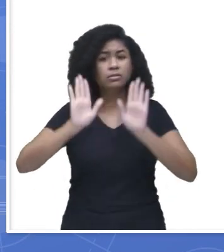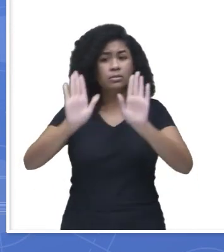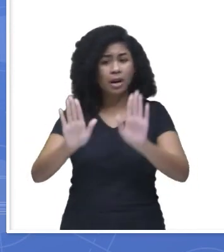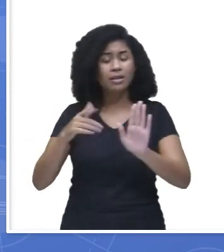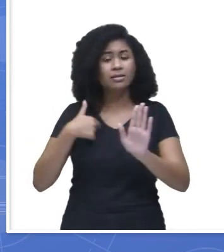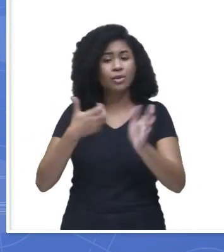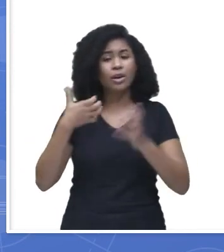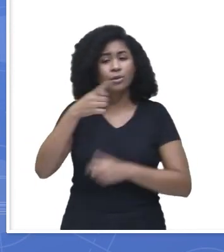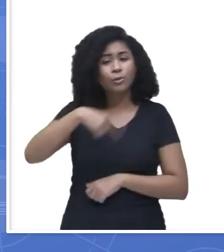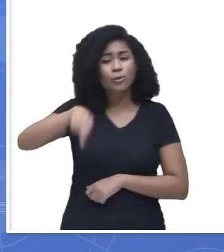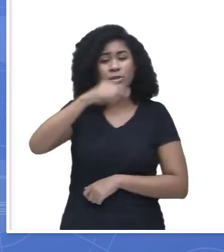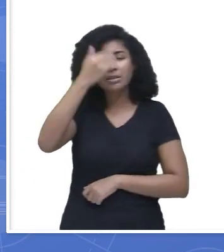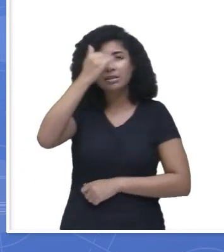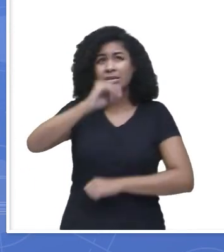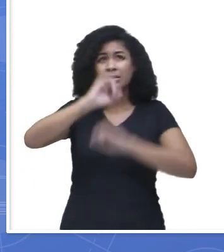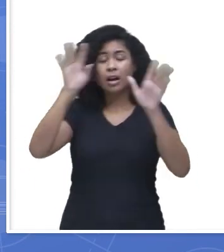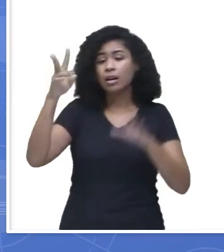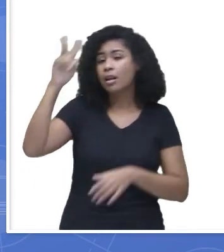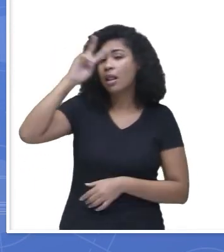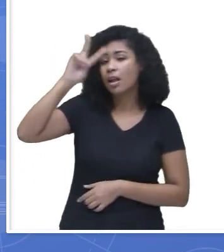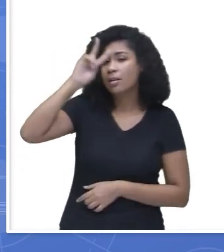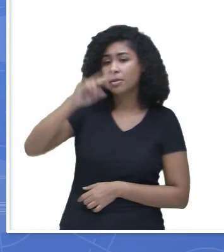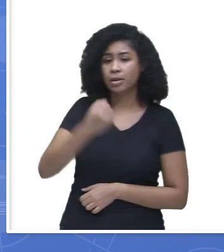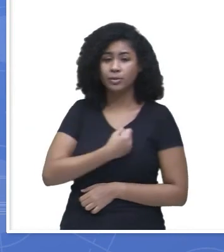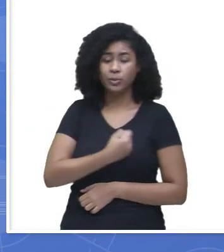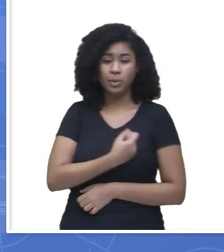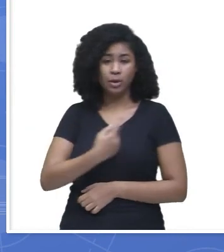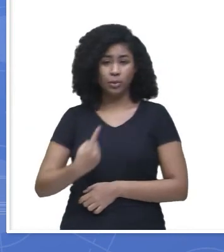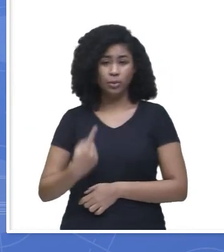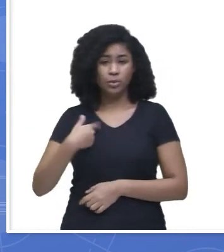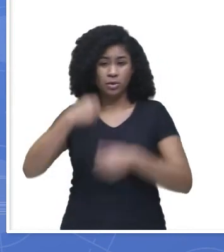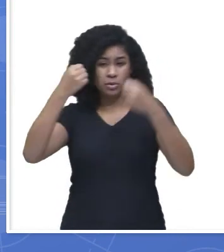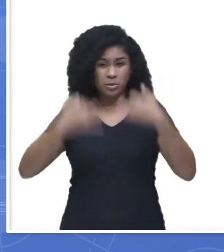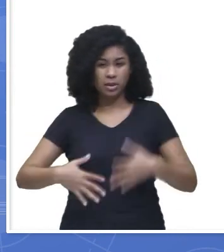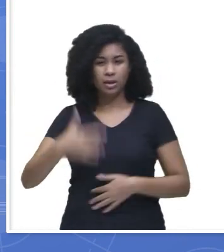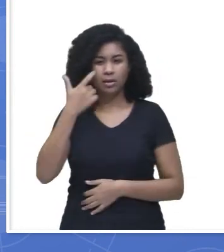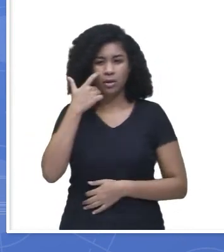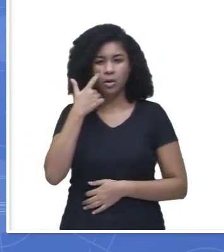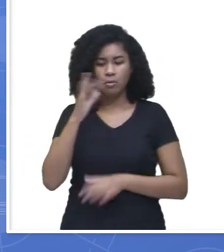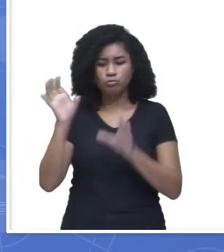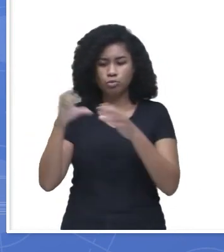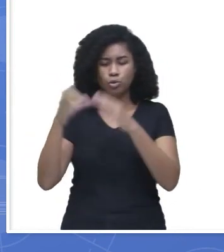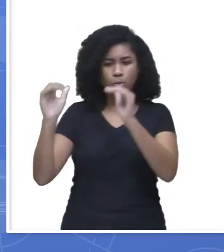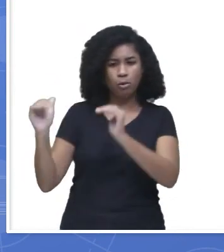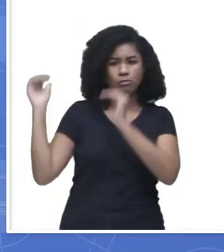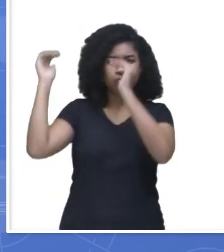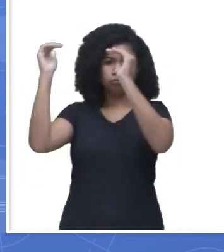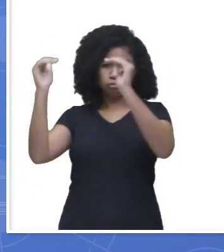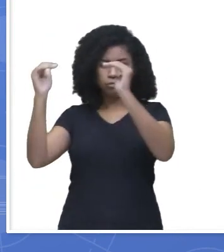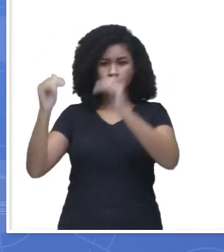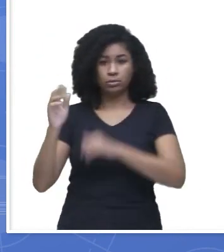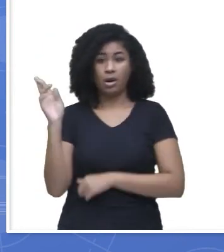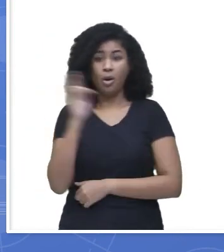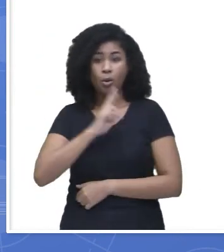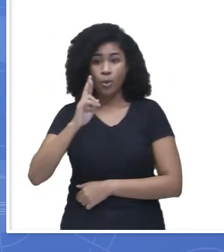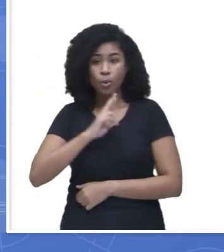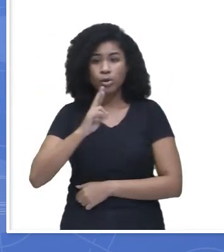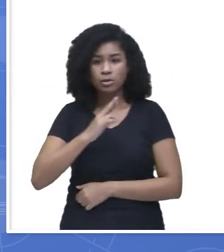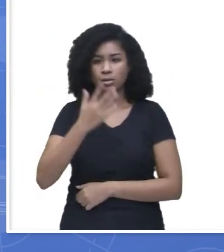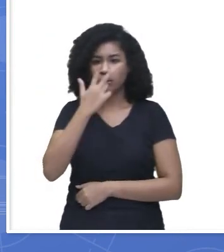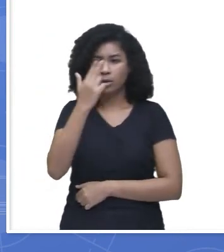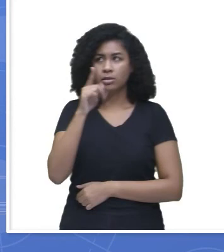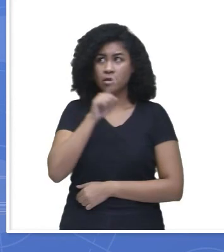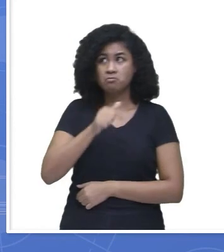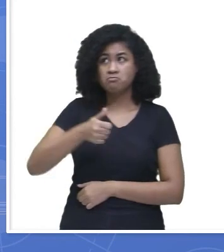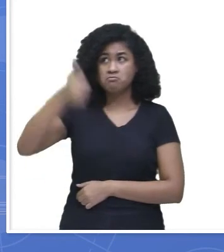aliás, na primeira questão, gente, a burguesia russa, ela não tem favorecimento. Lembre-se que